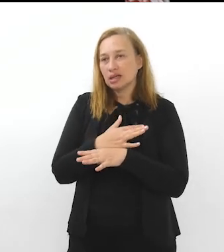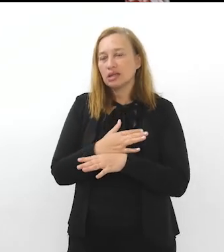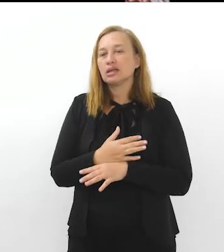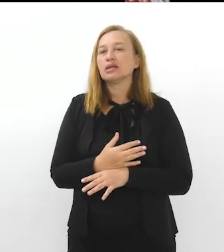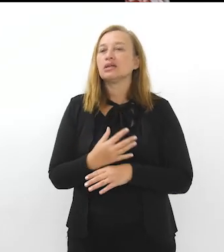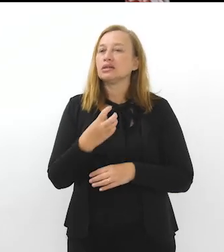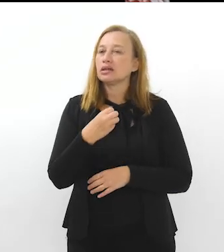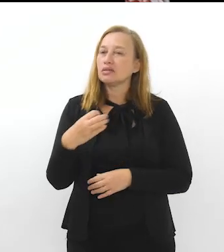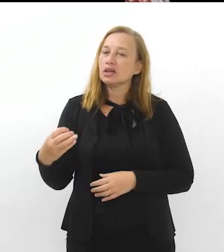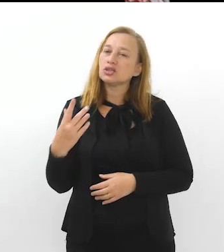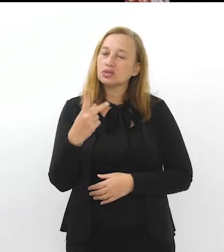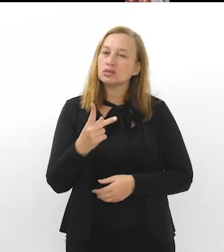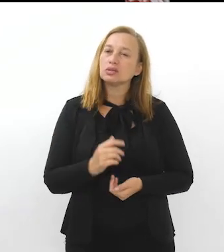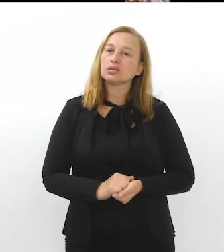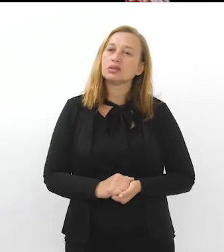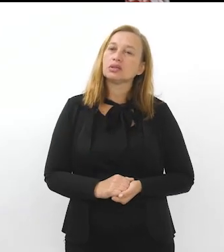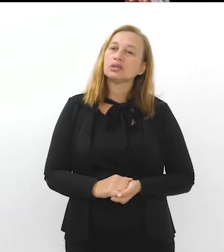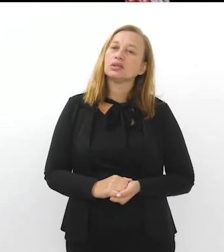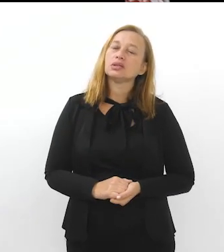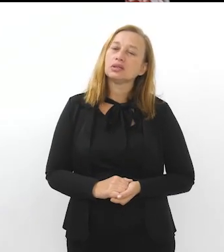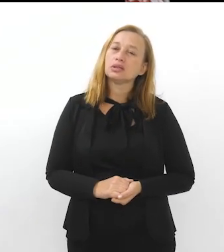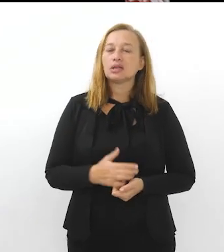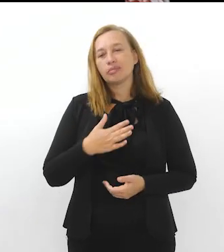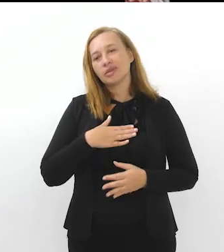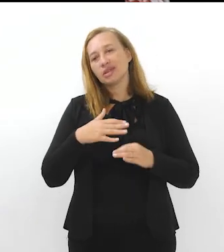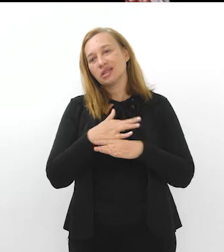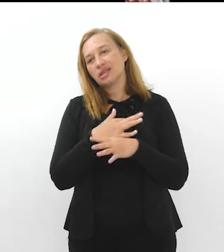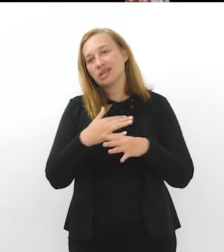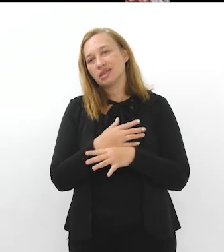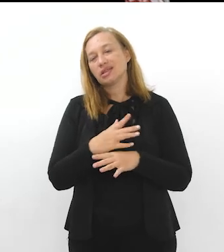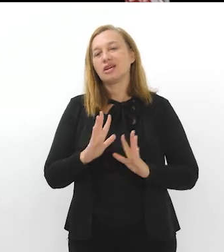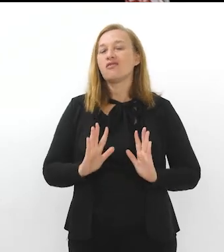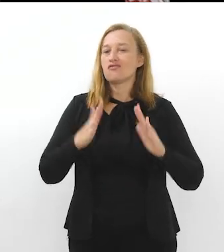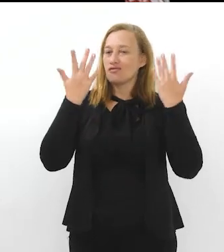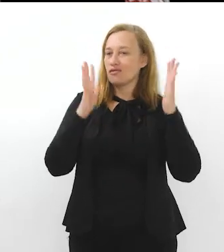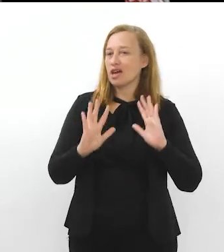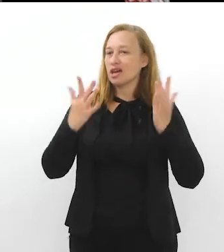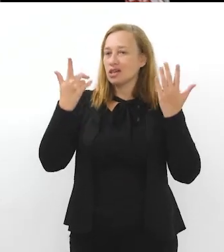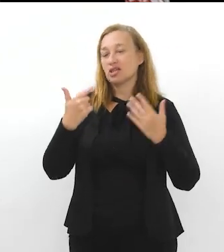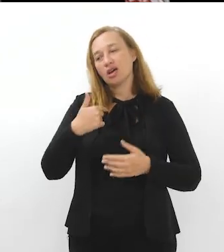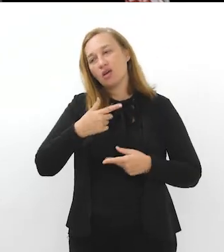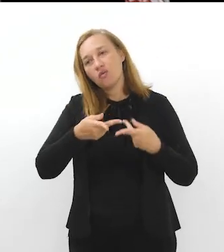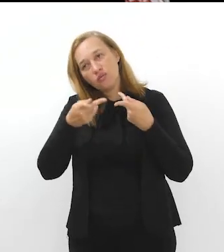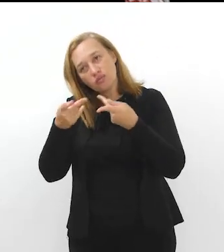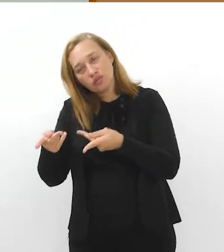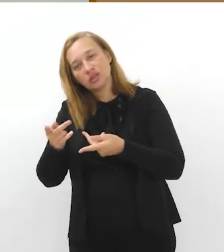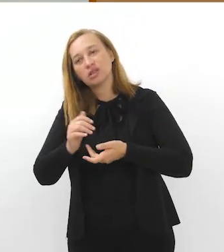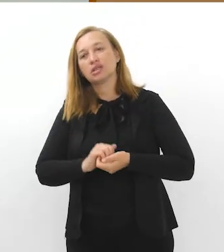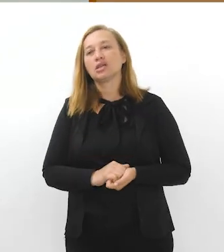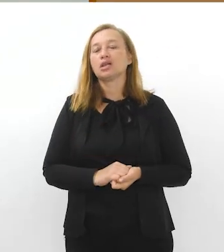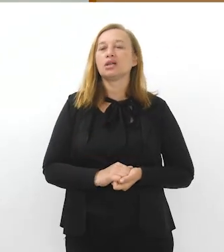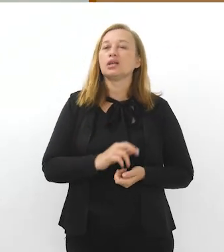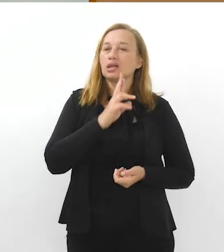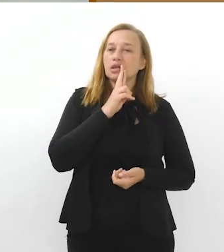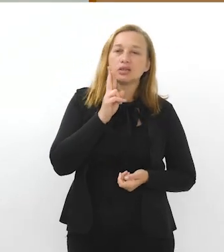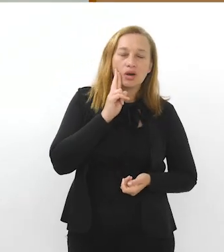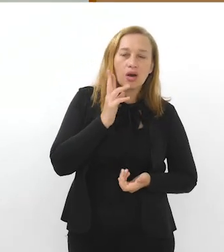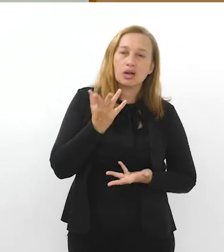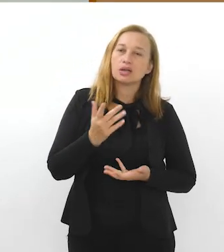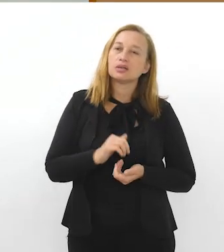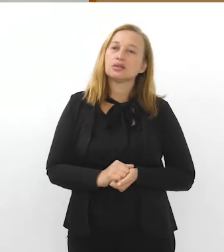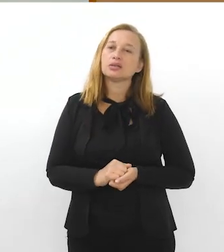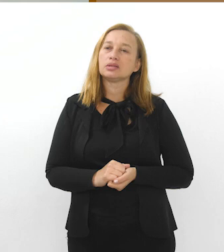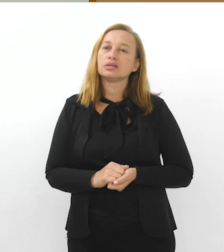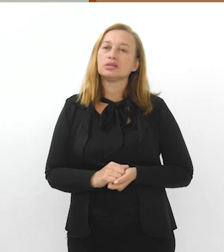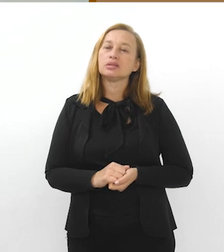se dedicar aí à sua pintura, como é que é a sua vida social aí na sua cidade, enfim, nas suas viagens? Na minha cidade sempre